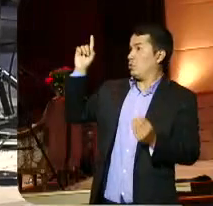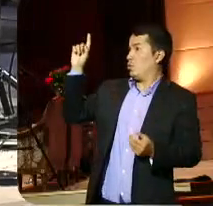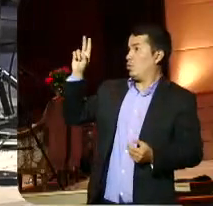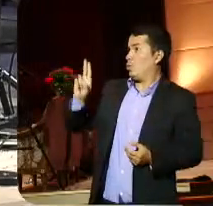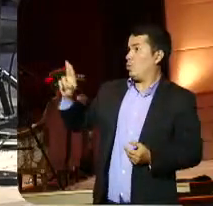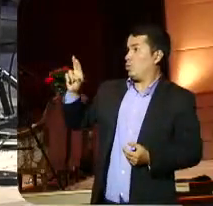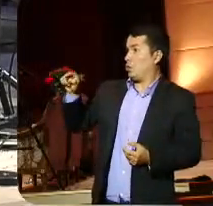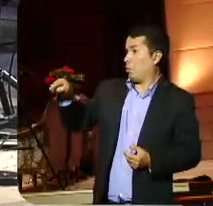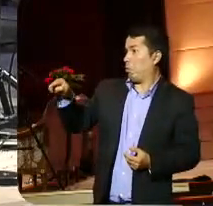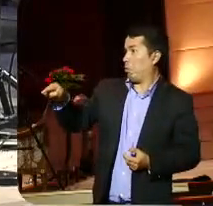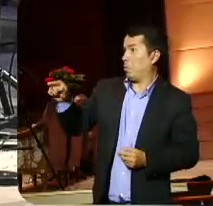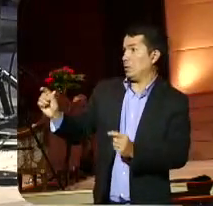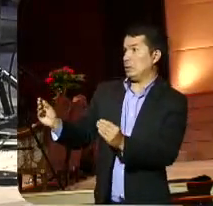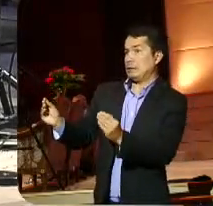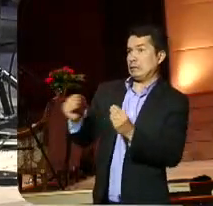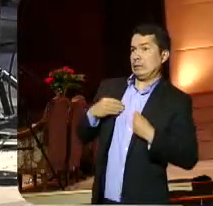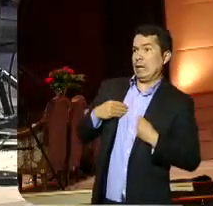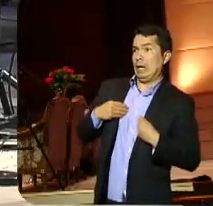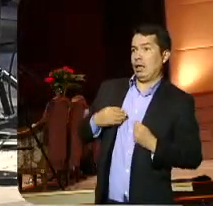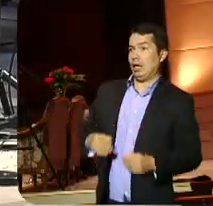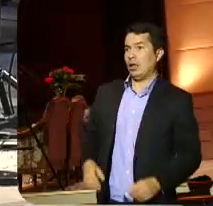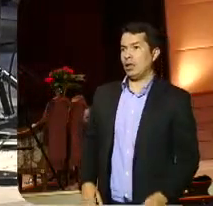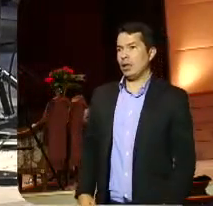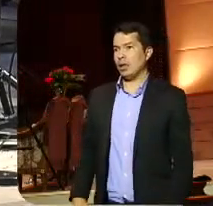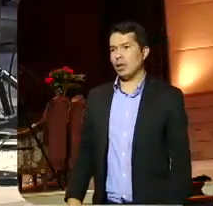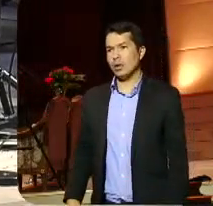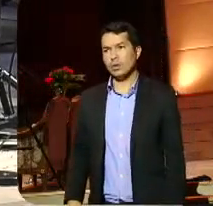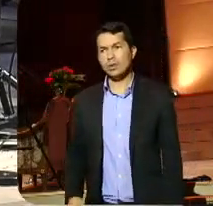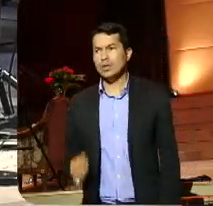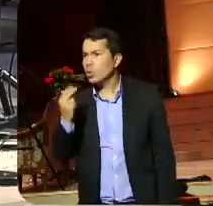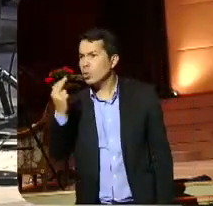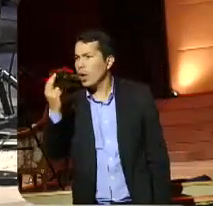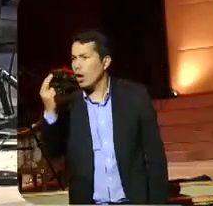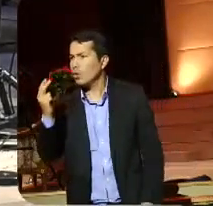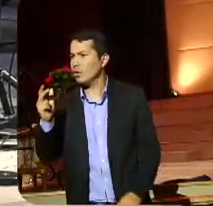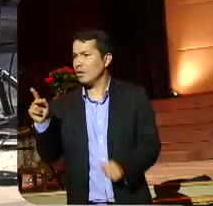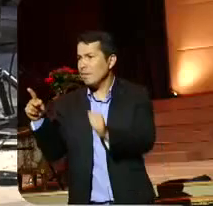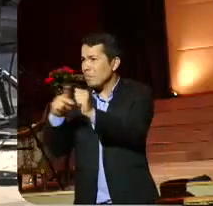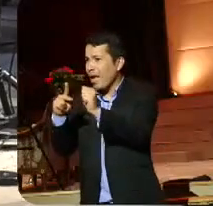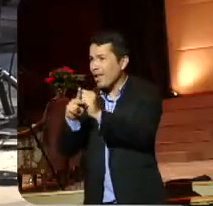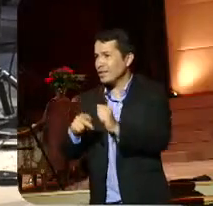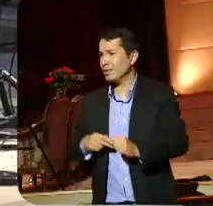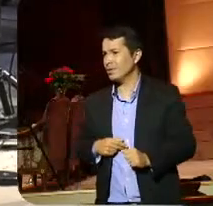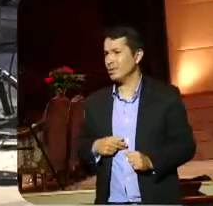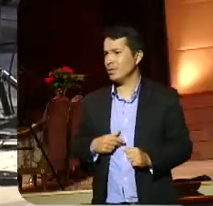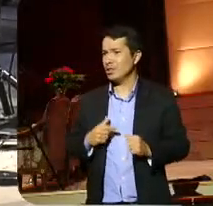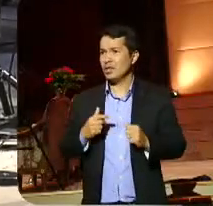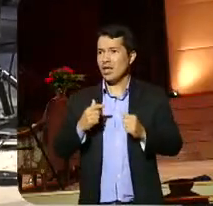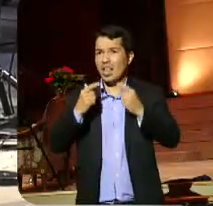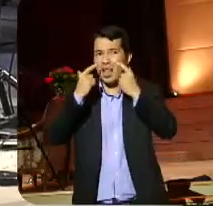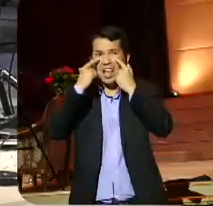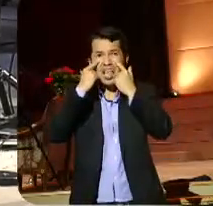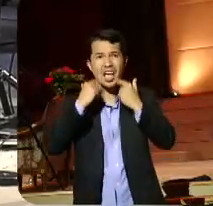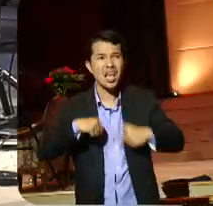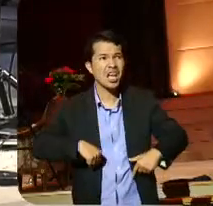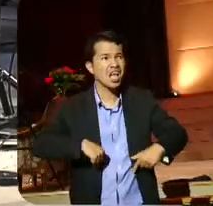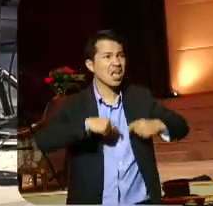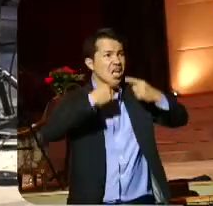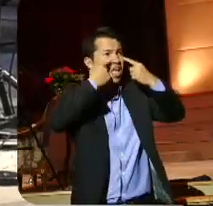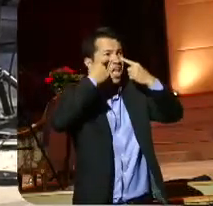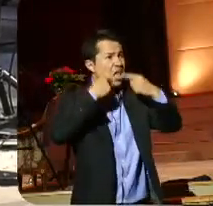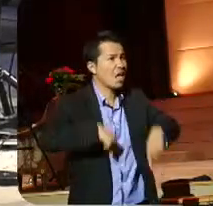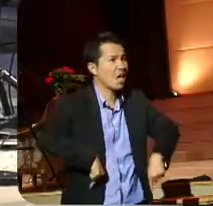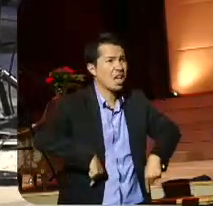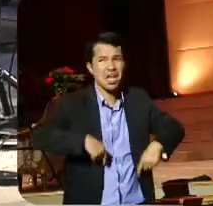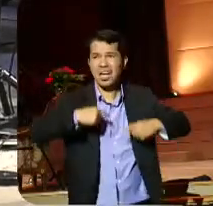ele estando na carne ainda, no seu próprio corpo, ele parou tudo para